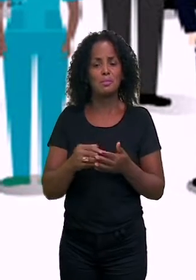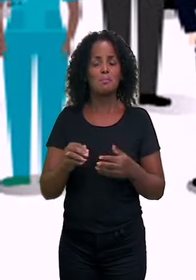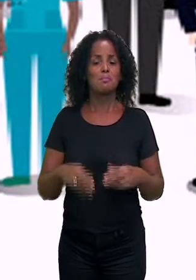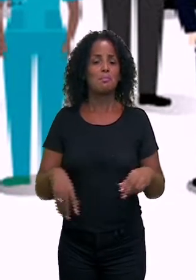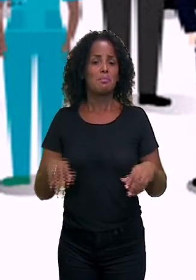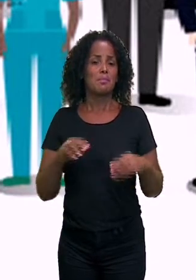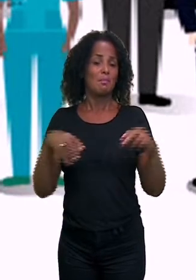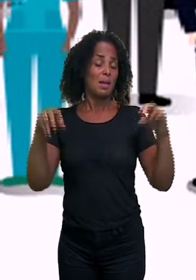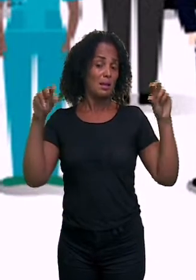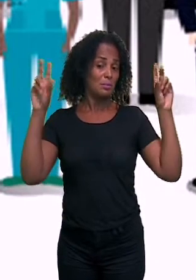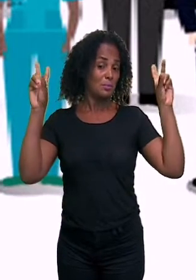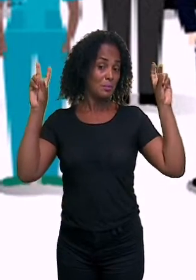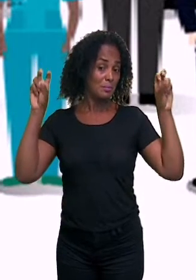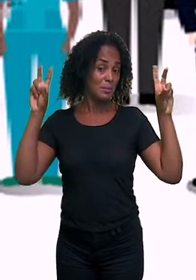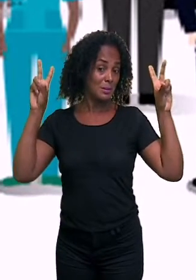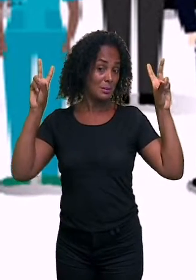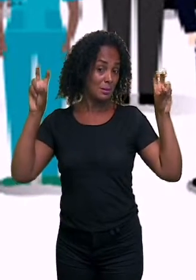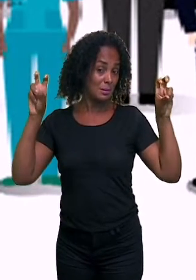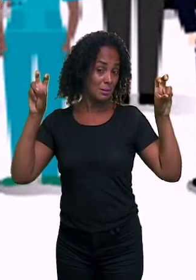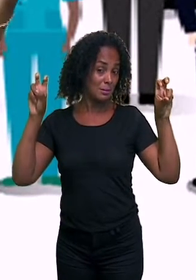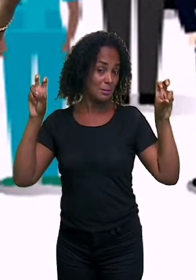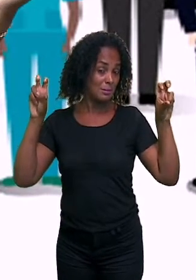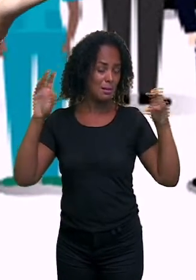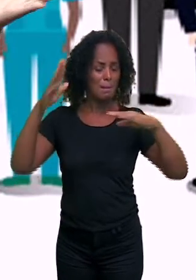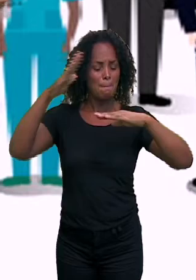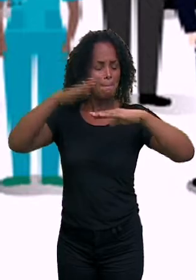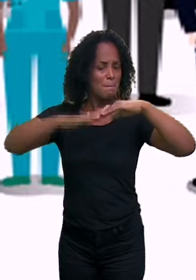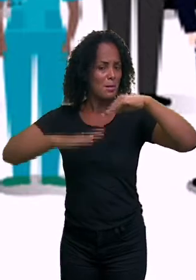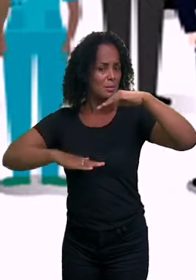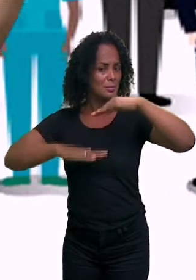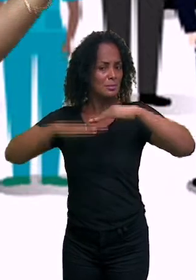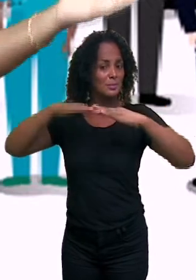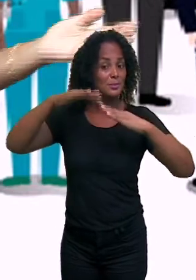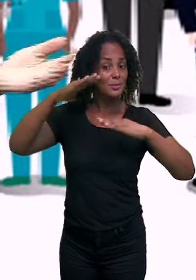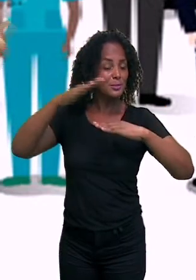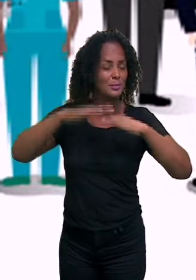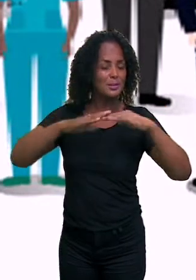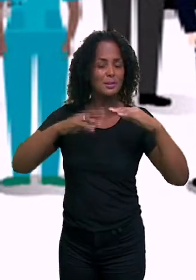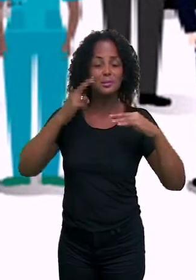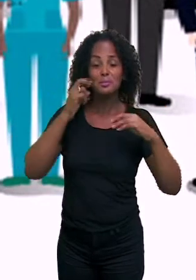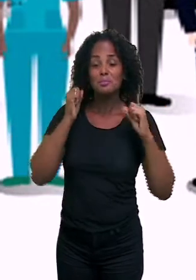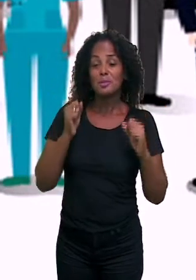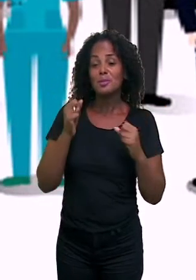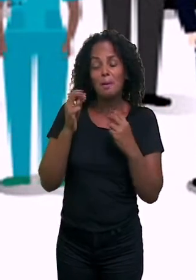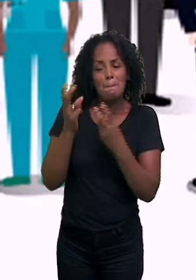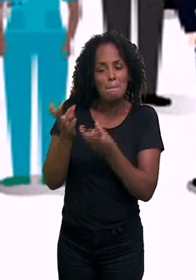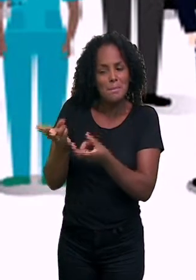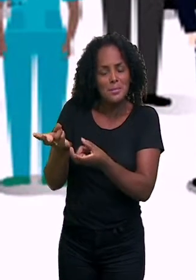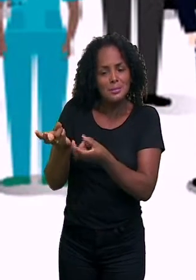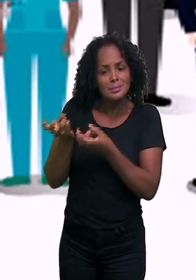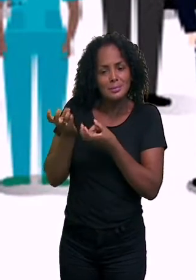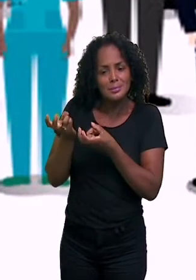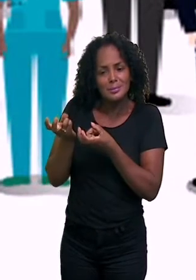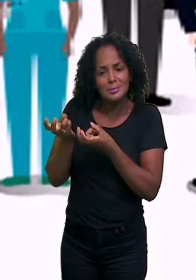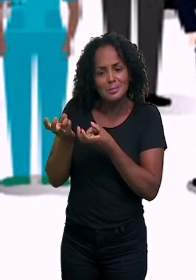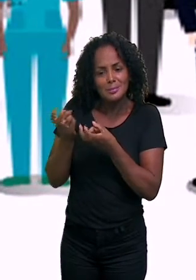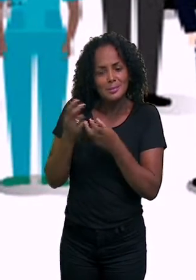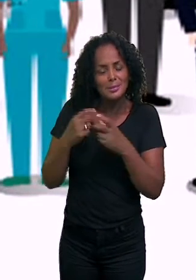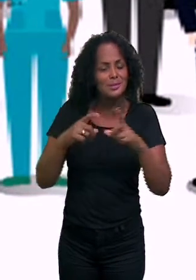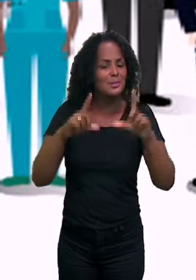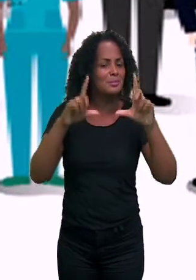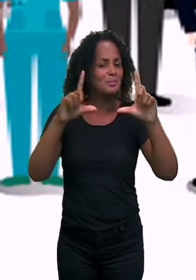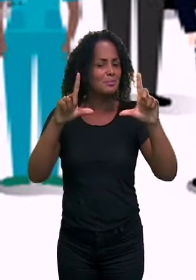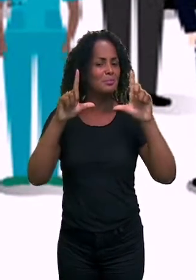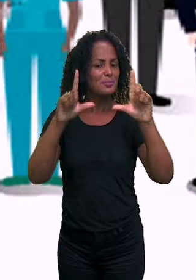professions nós vamos falar sobre as profissões vocês podem observar na imagem que nós temos aí na TV